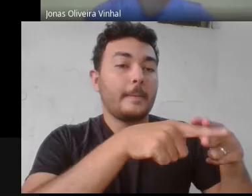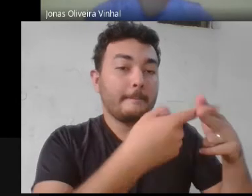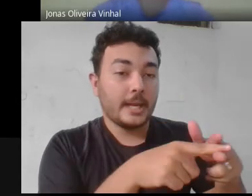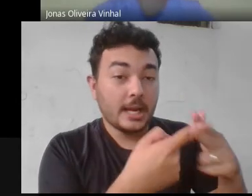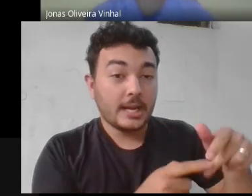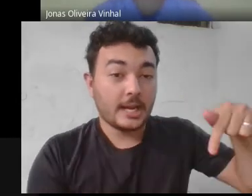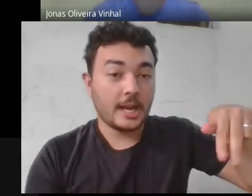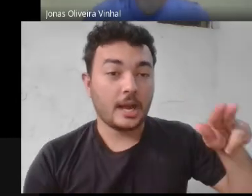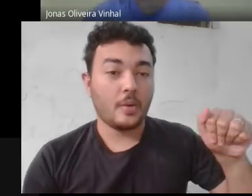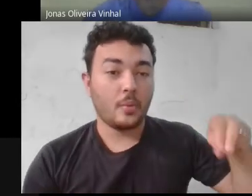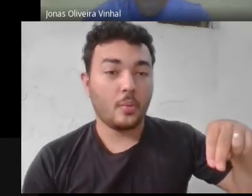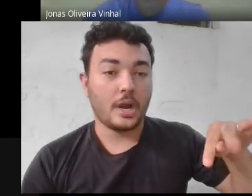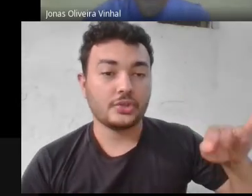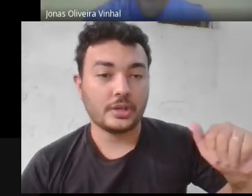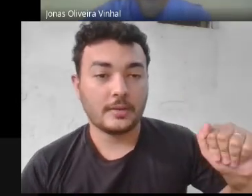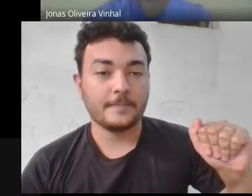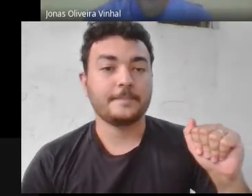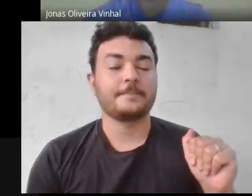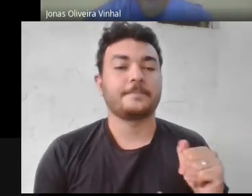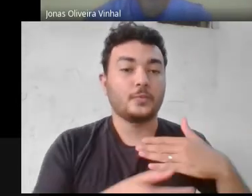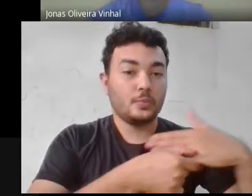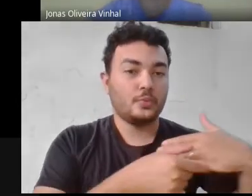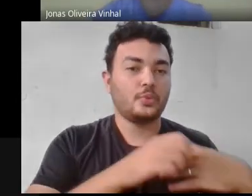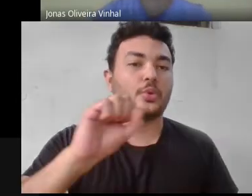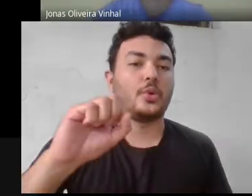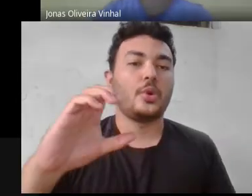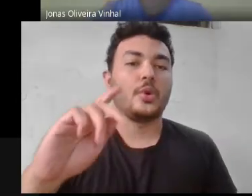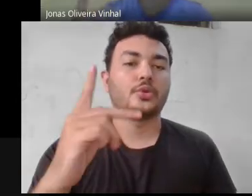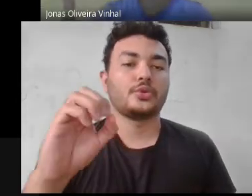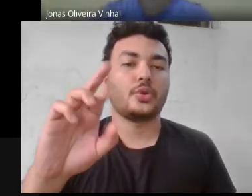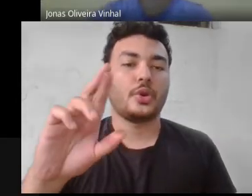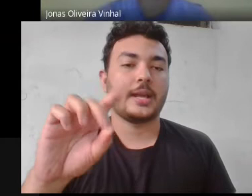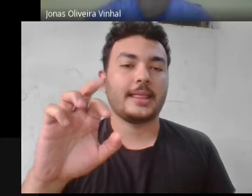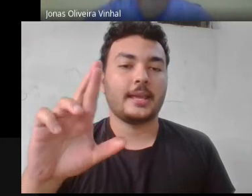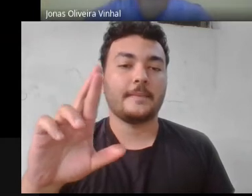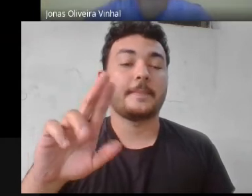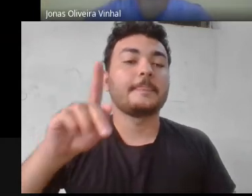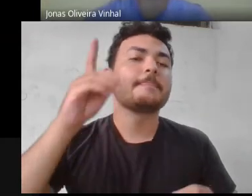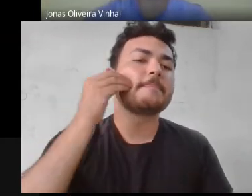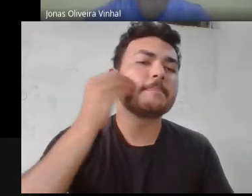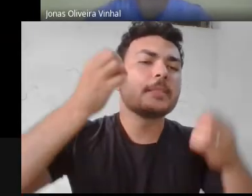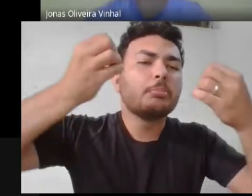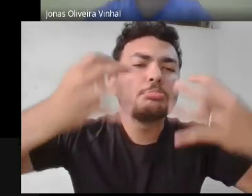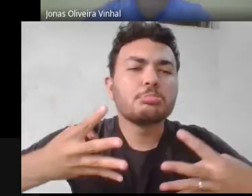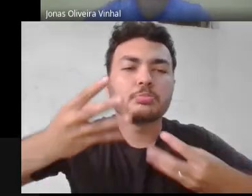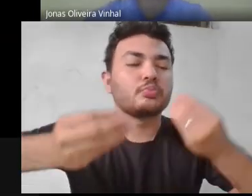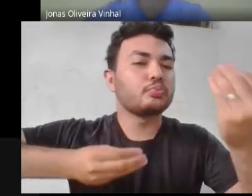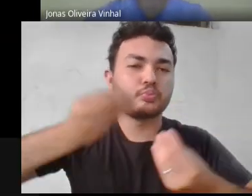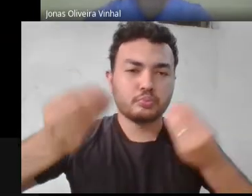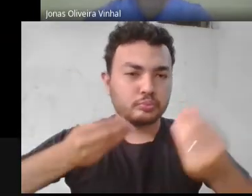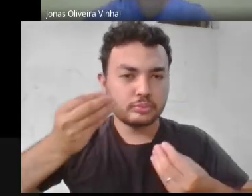quântica desenvolvido por Schrödinger, para, consequentemente, tentar explicar, né, o comportamento, assim, de acordo com os